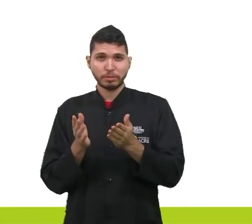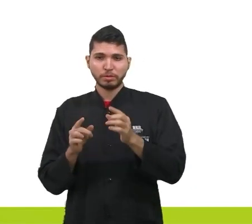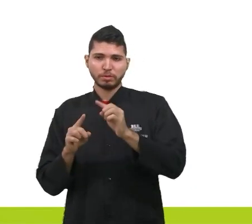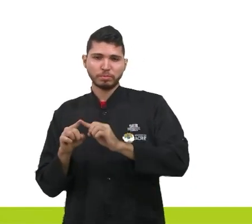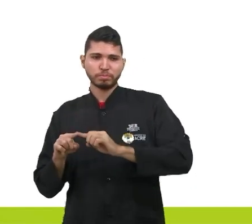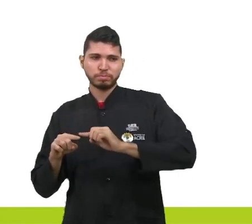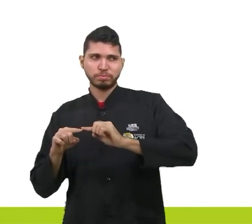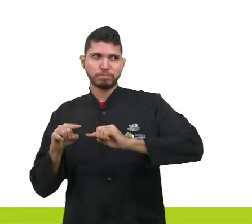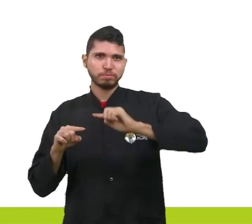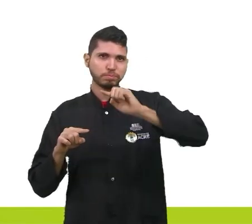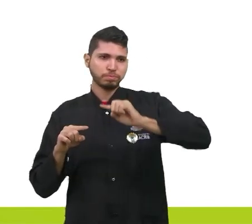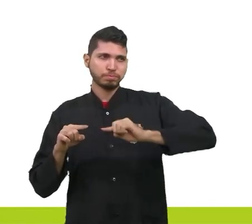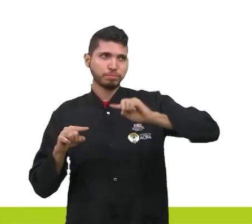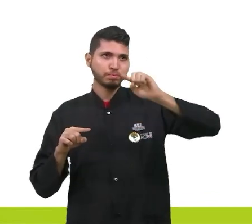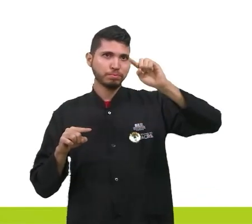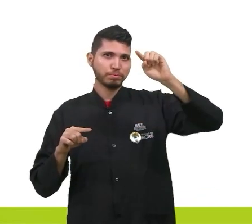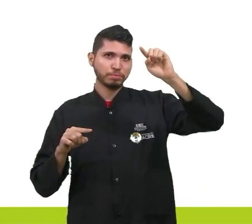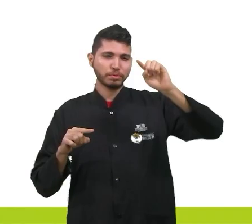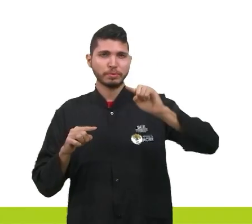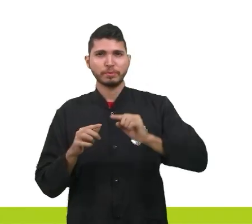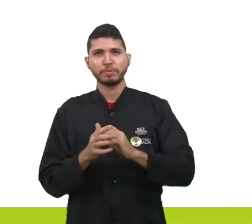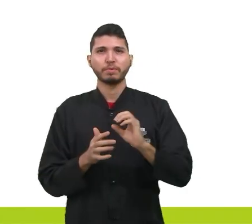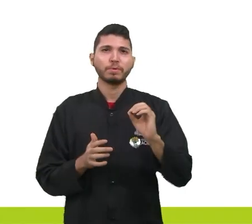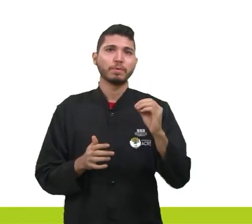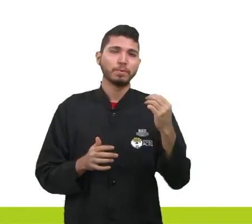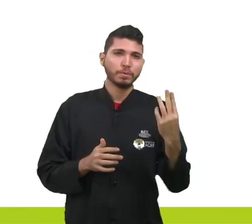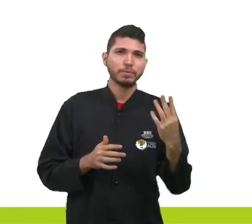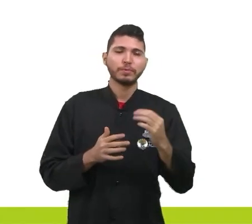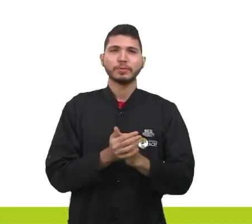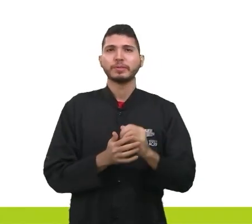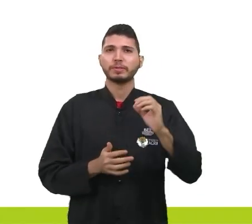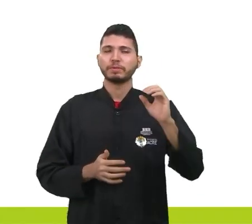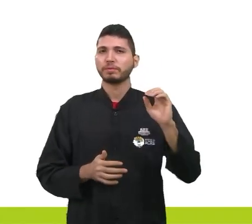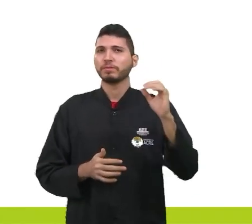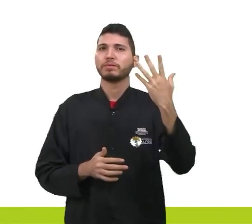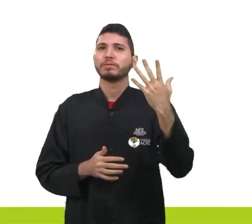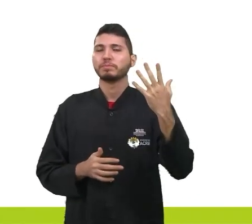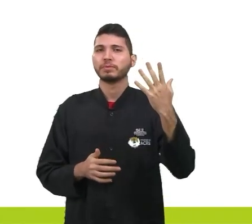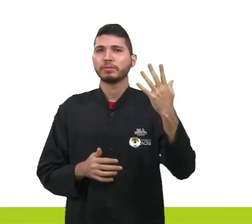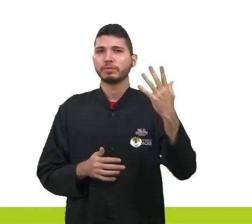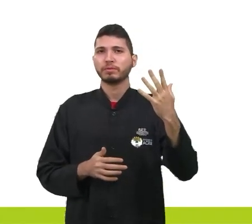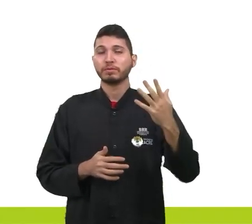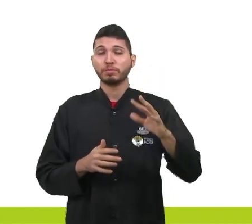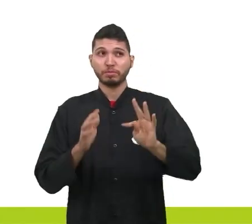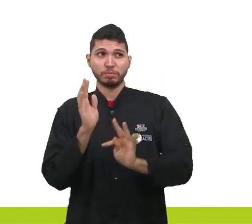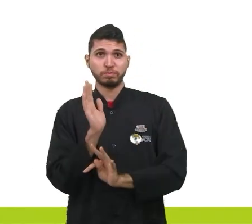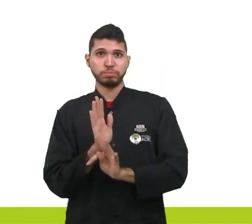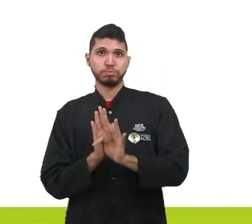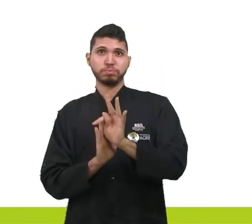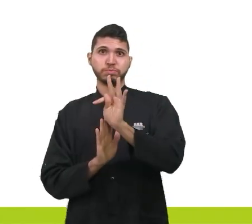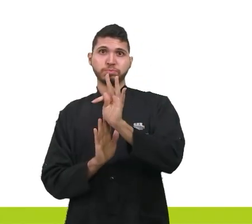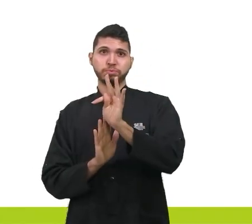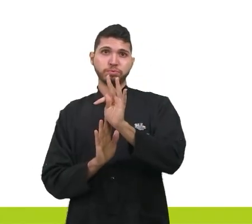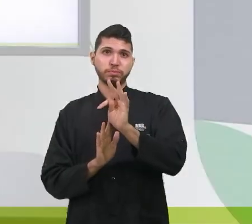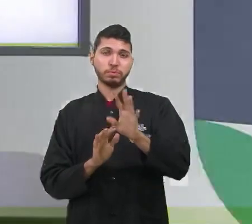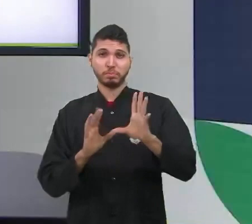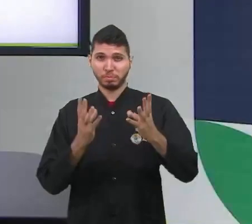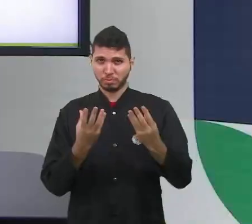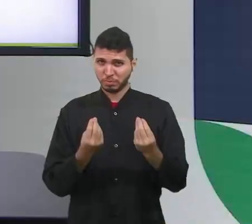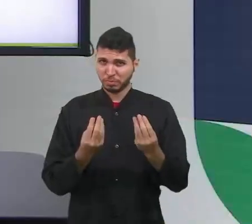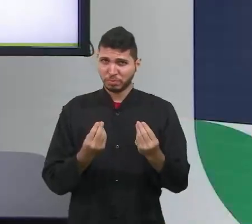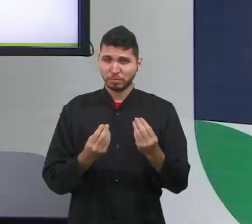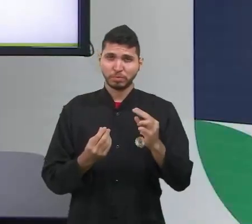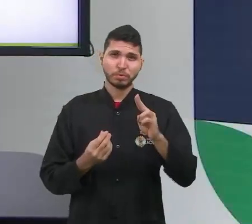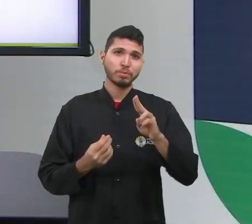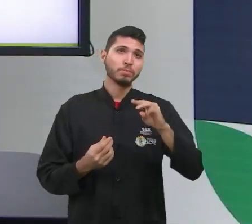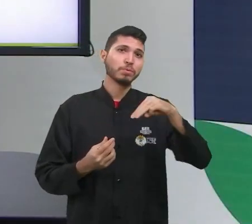elevados. Ou letra E, climas quentes e muito úmidos. Mas, professora, a chuva ácida está